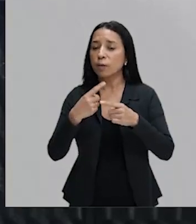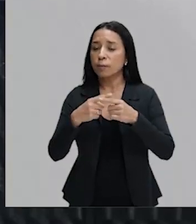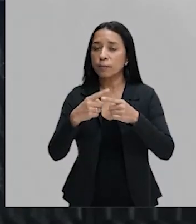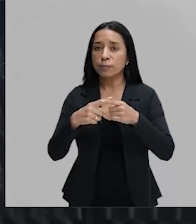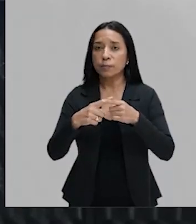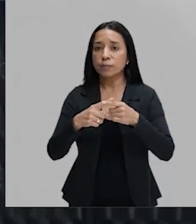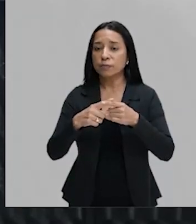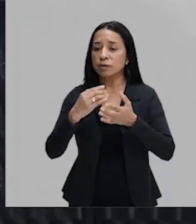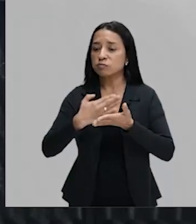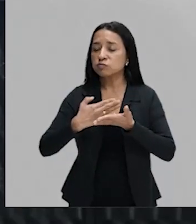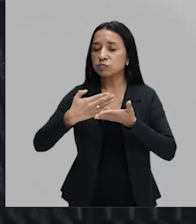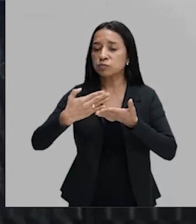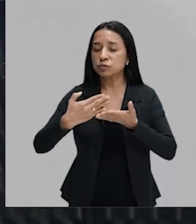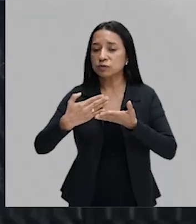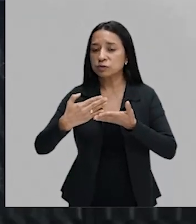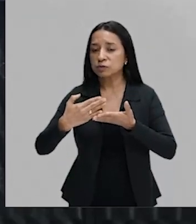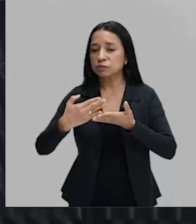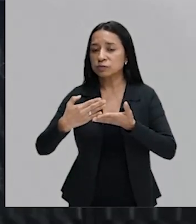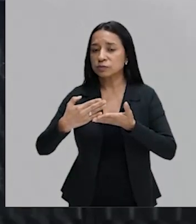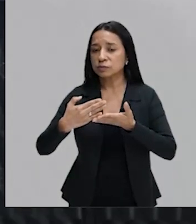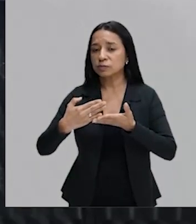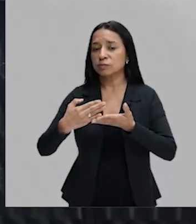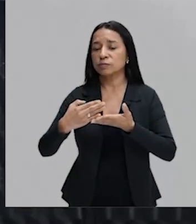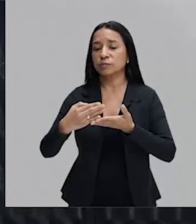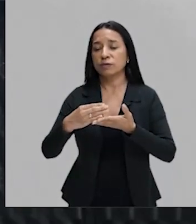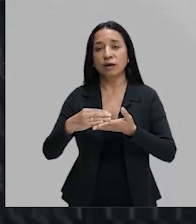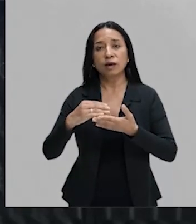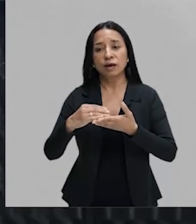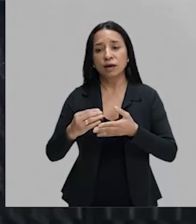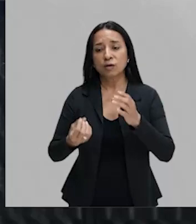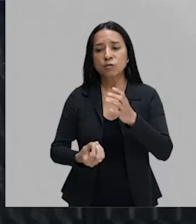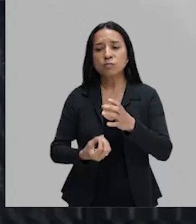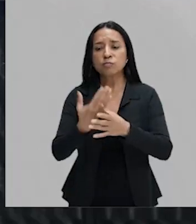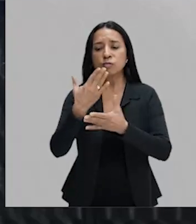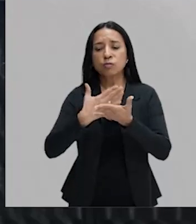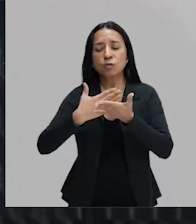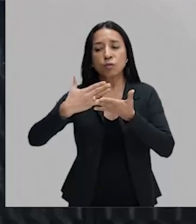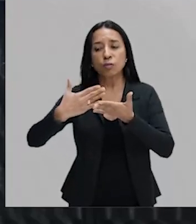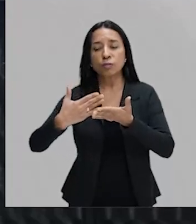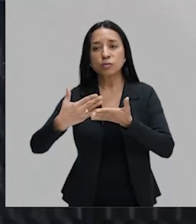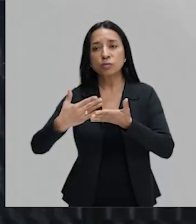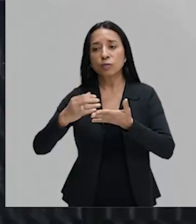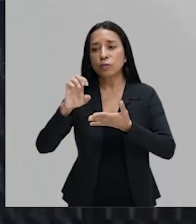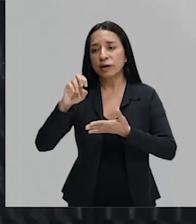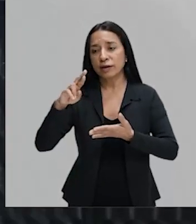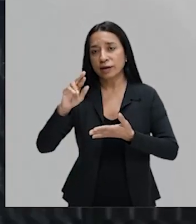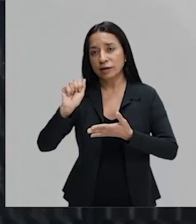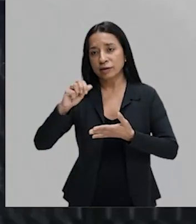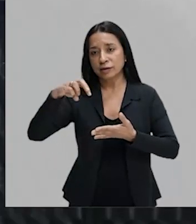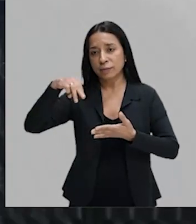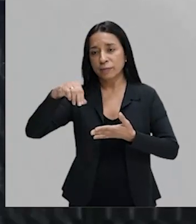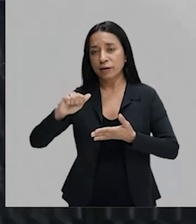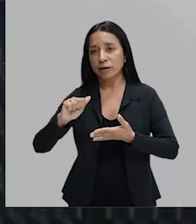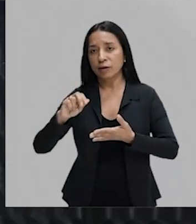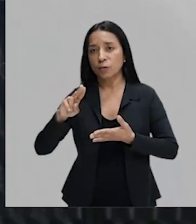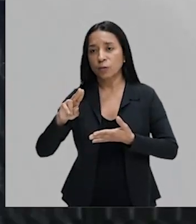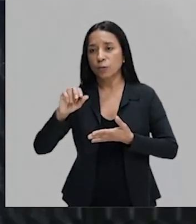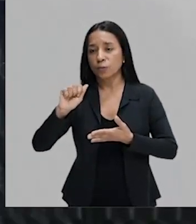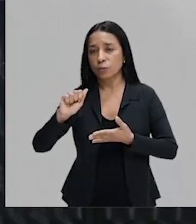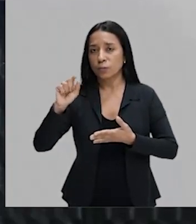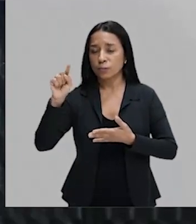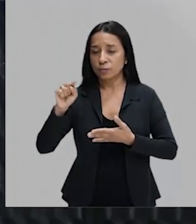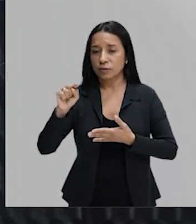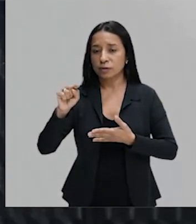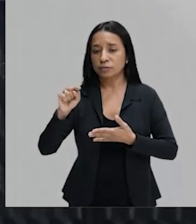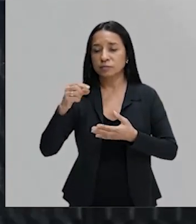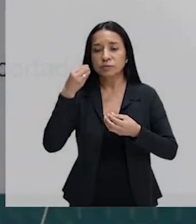essas iniciativas vão vir do Barão de Mauá. A famosa Era de Mauá. Essa experiência industrial